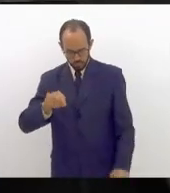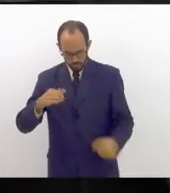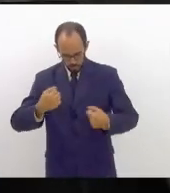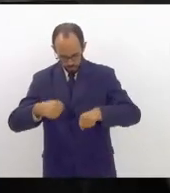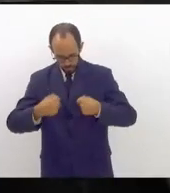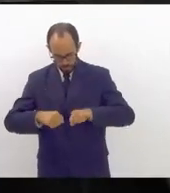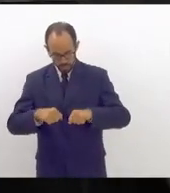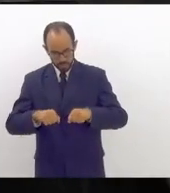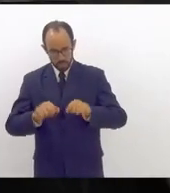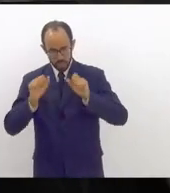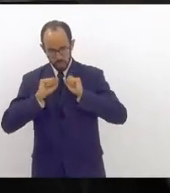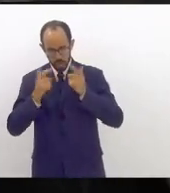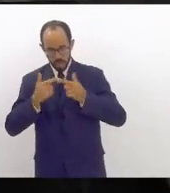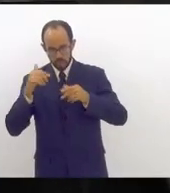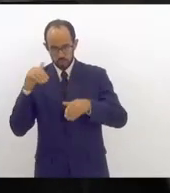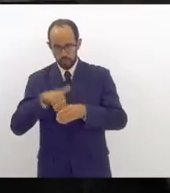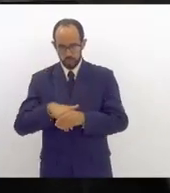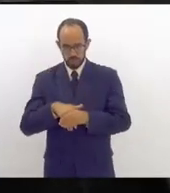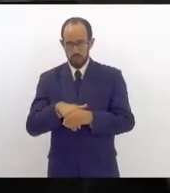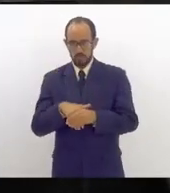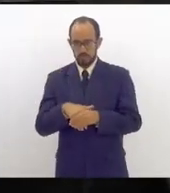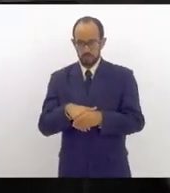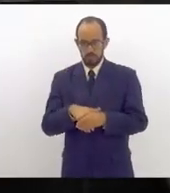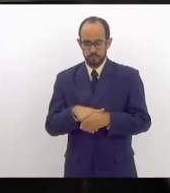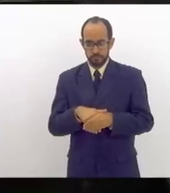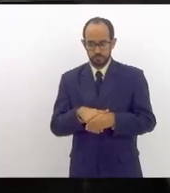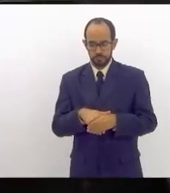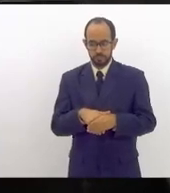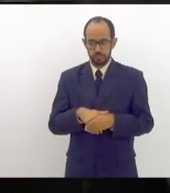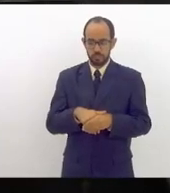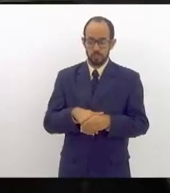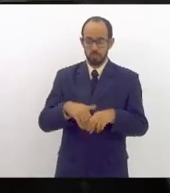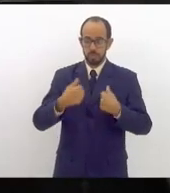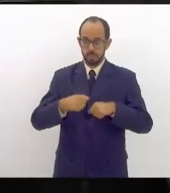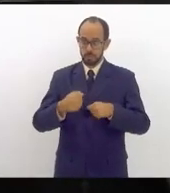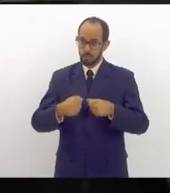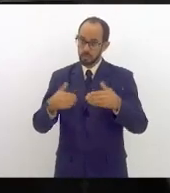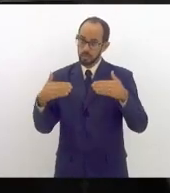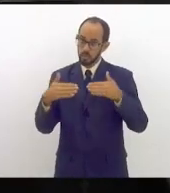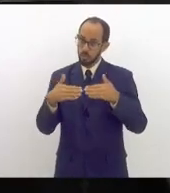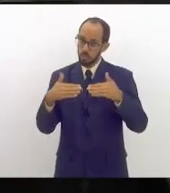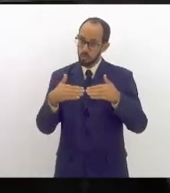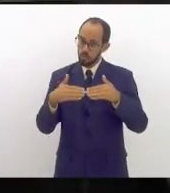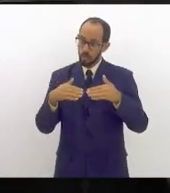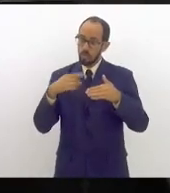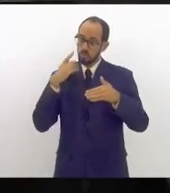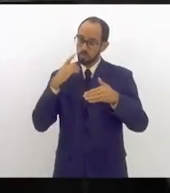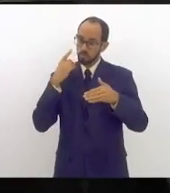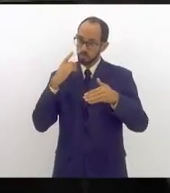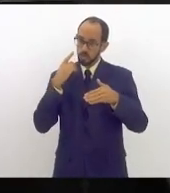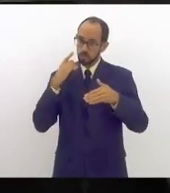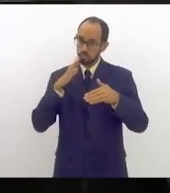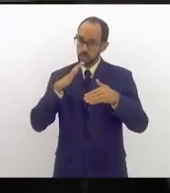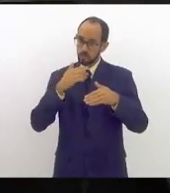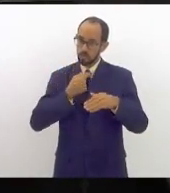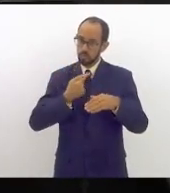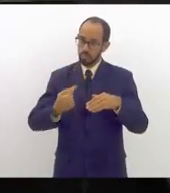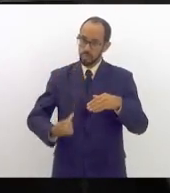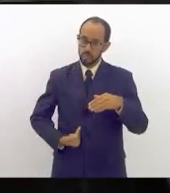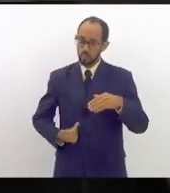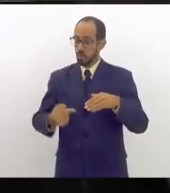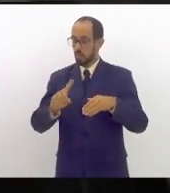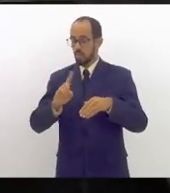passar pela Assembleia Legislativa votar, pelo crivo dos deputados e das deputadas. Mas o governador do estado